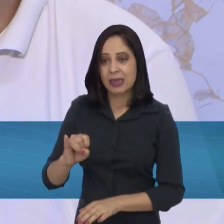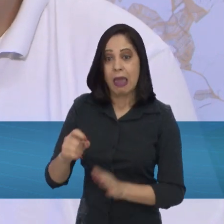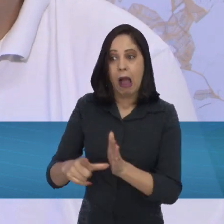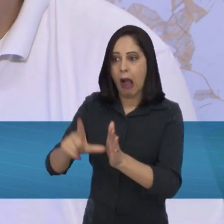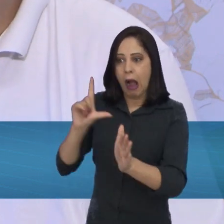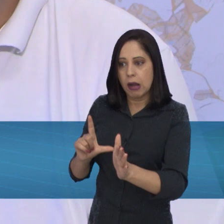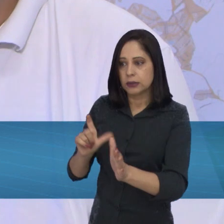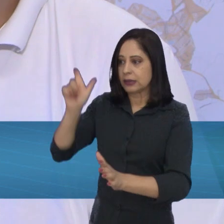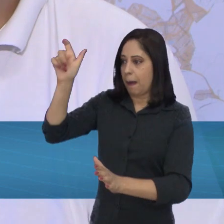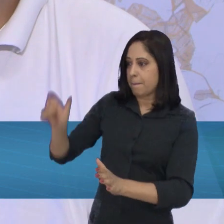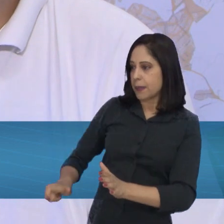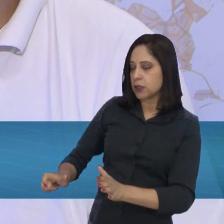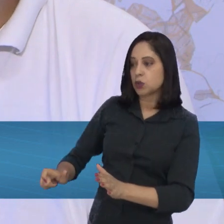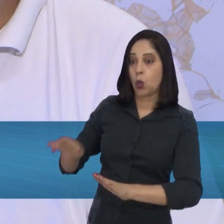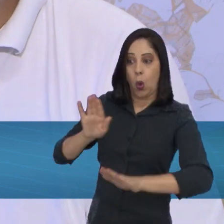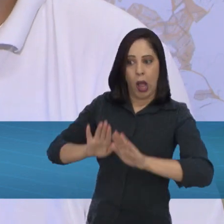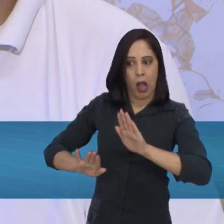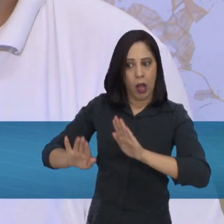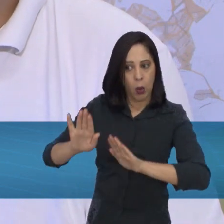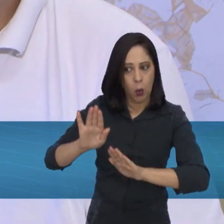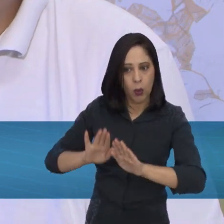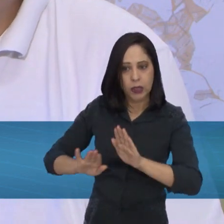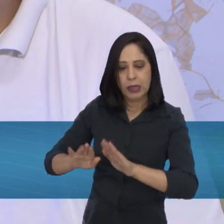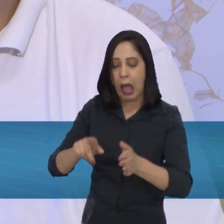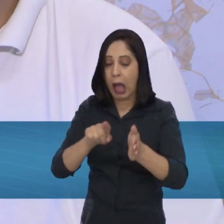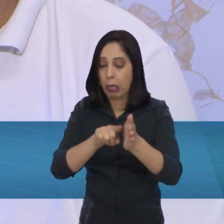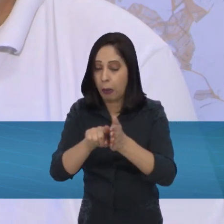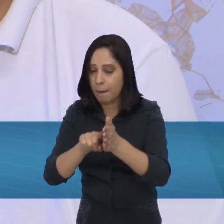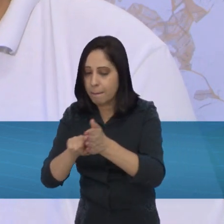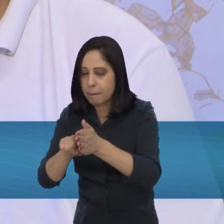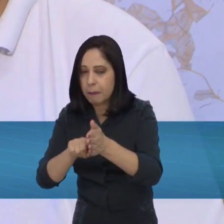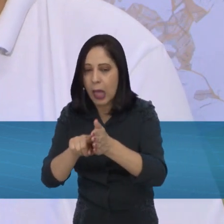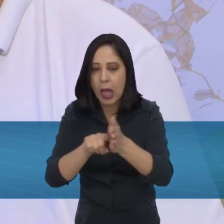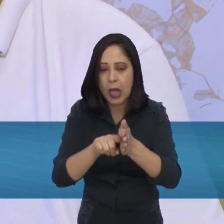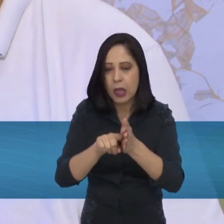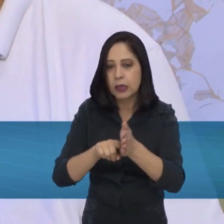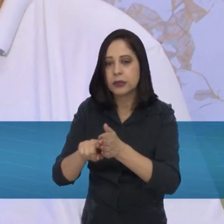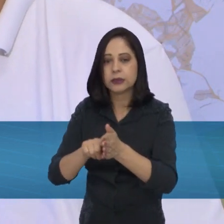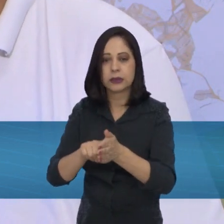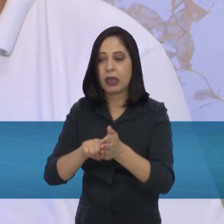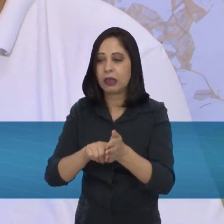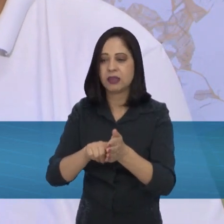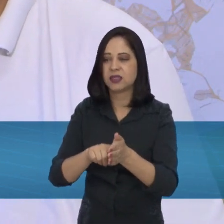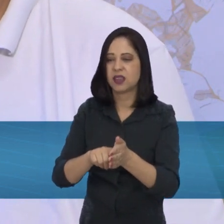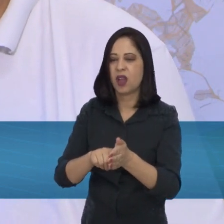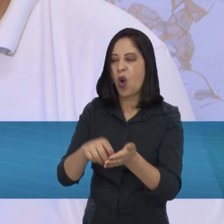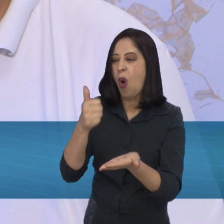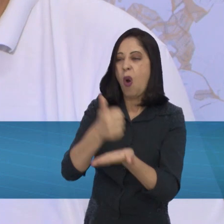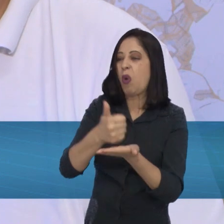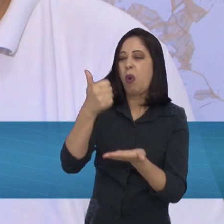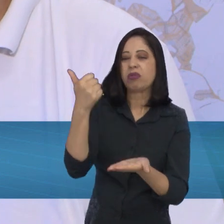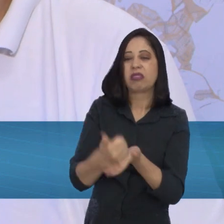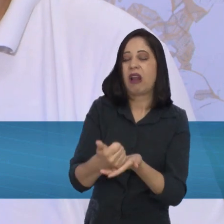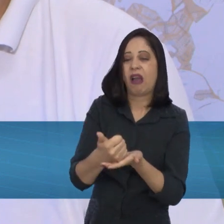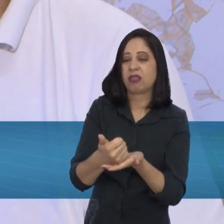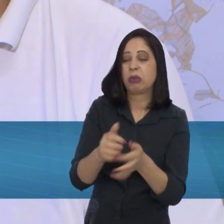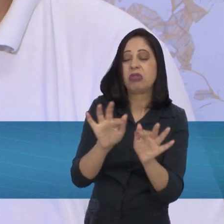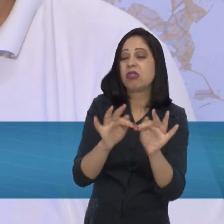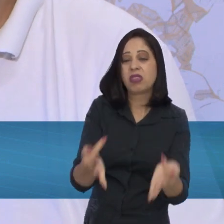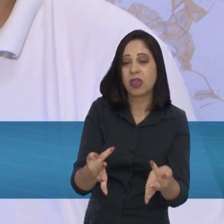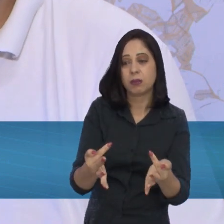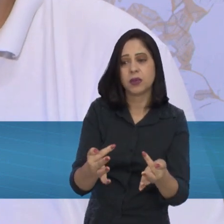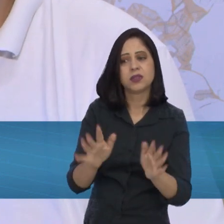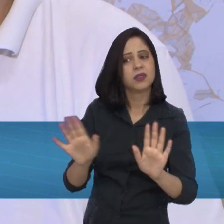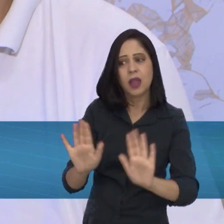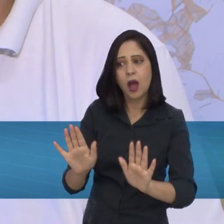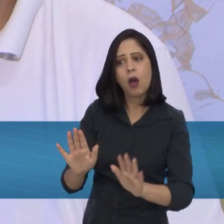devida cautela em não colocar um dinheiro simplesmente num contrato de gaveta, em ter a cautela comercial.